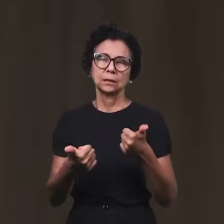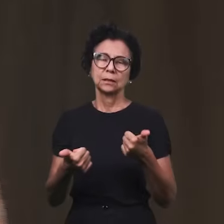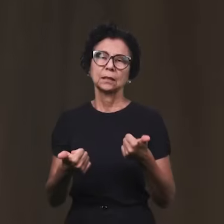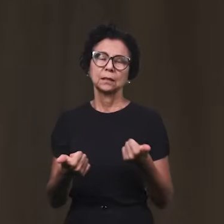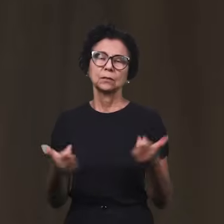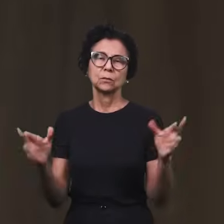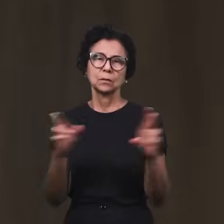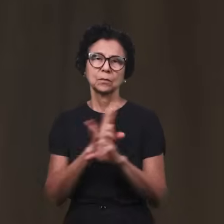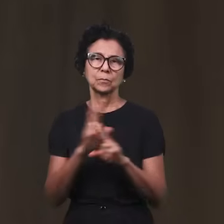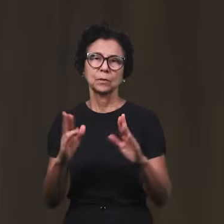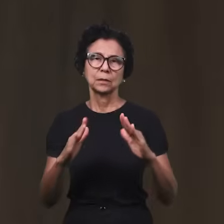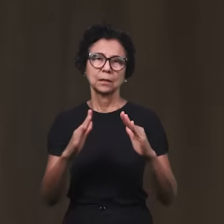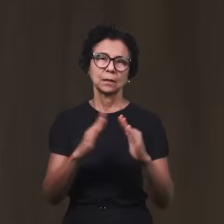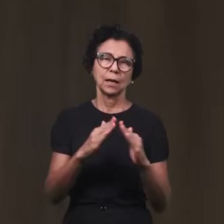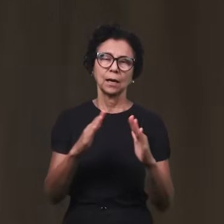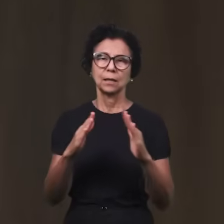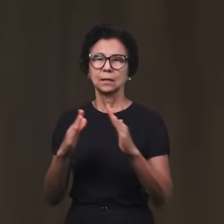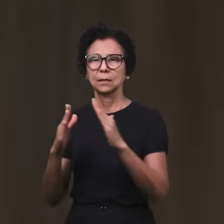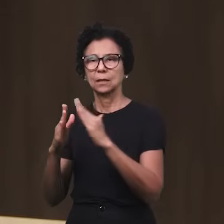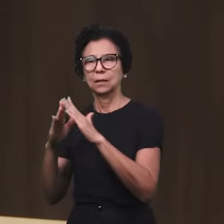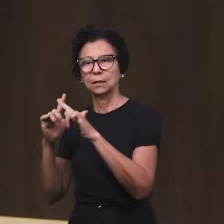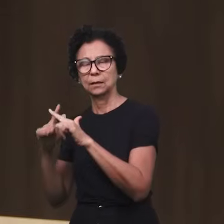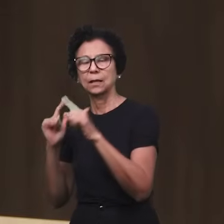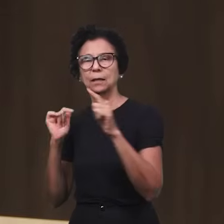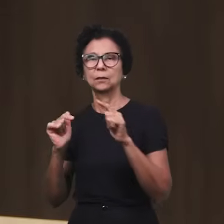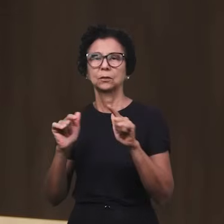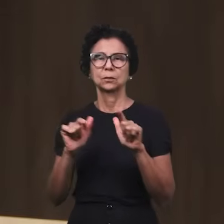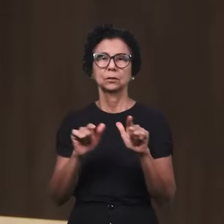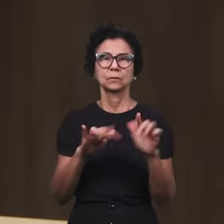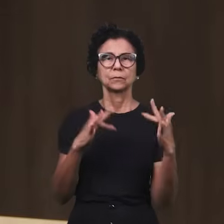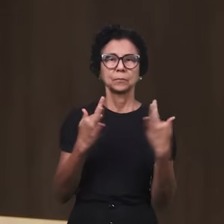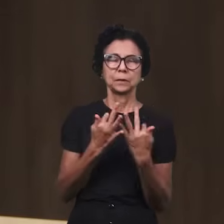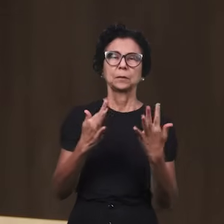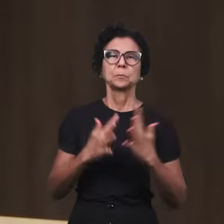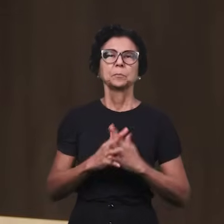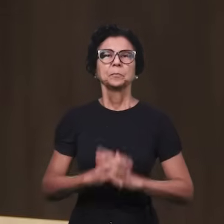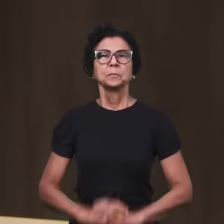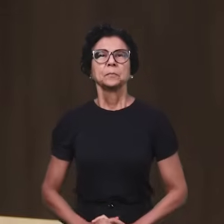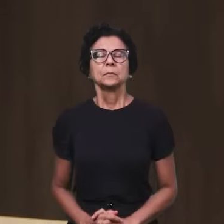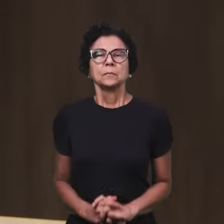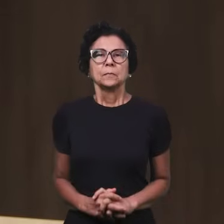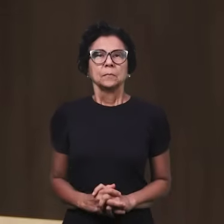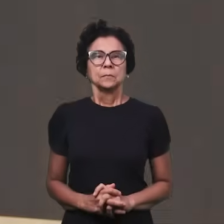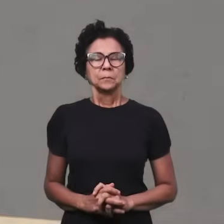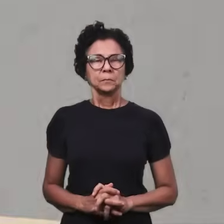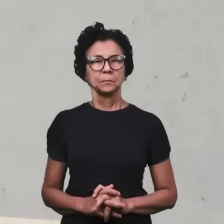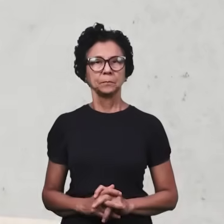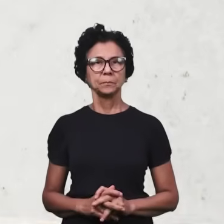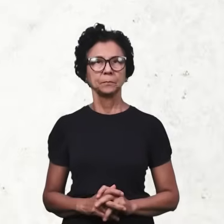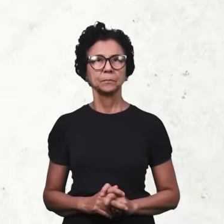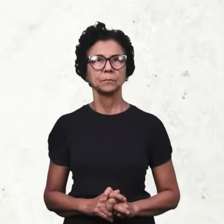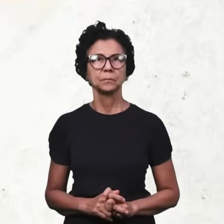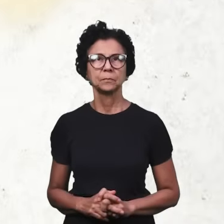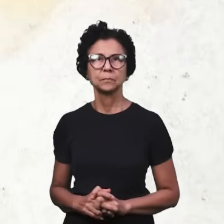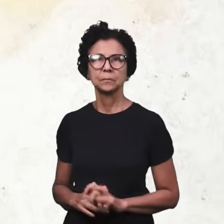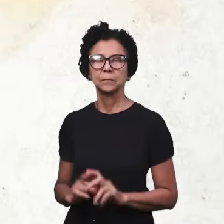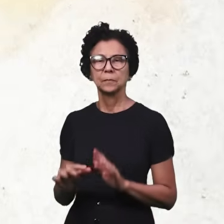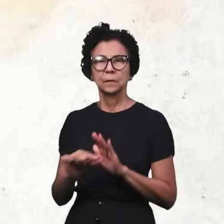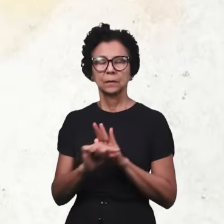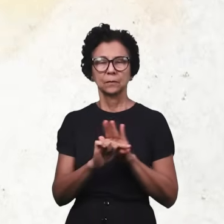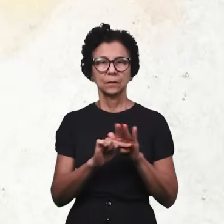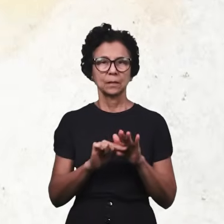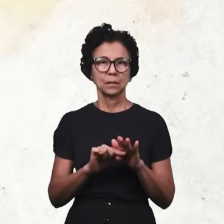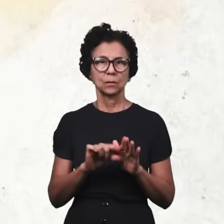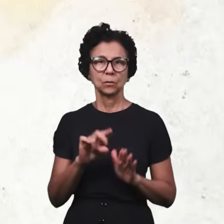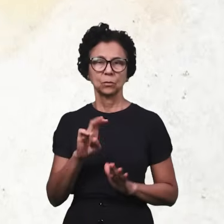a sociedade, com a igreja, com o nosso lar. E o versículo 5, ele fala assim: porque assim se